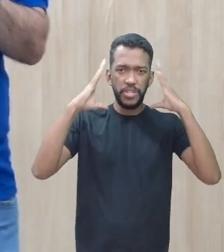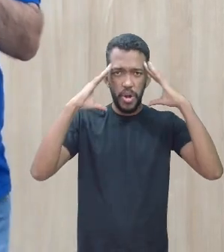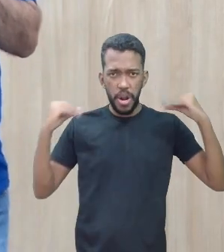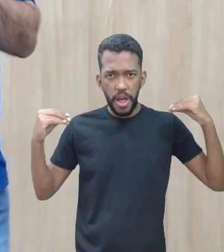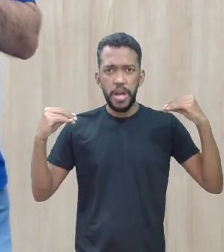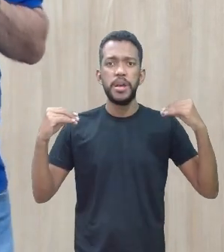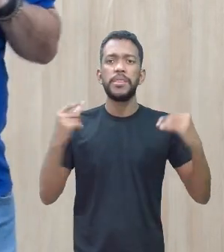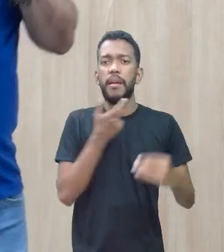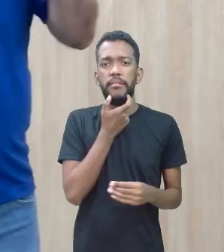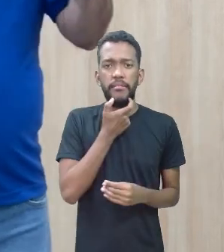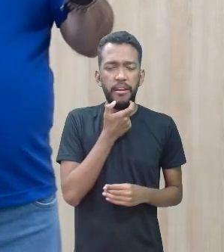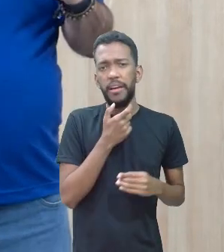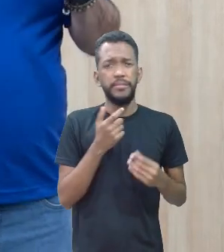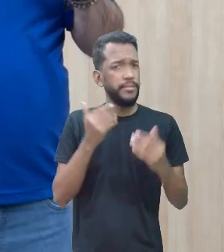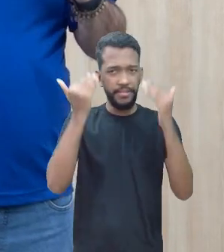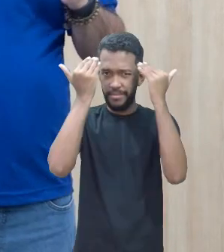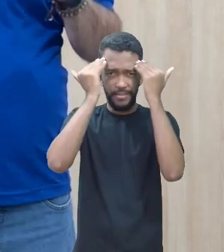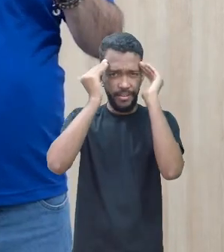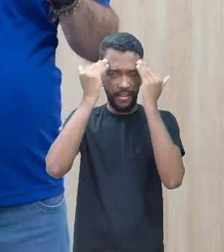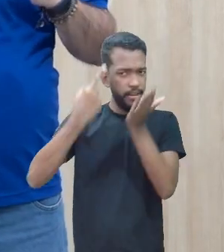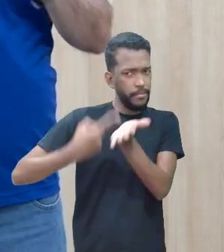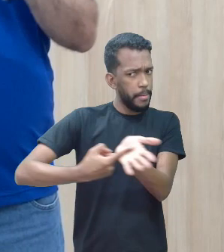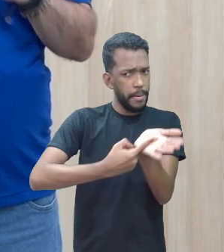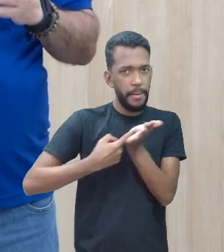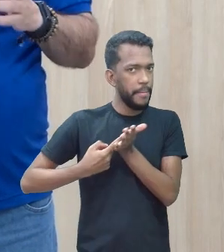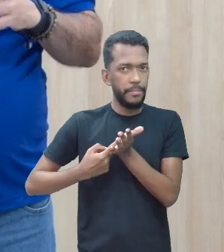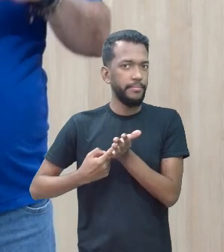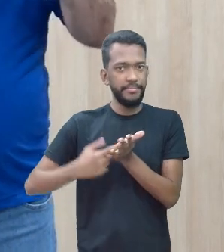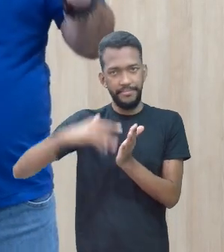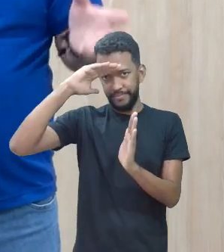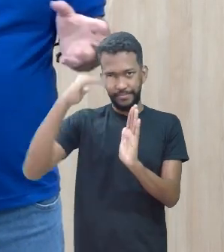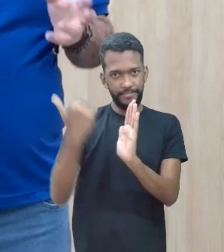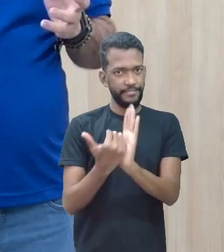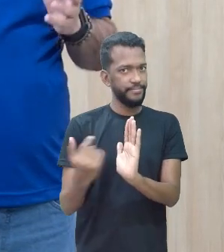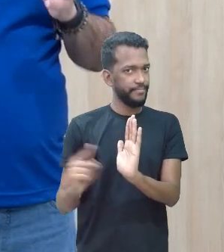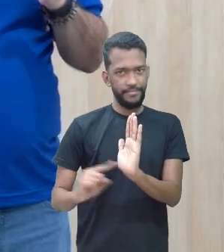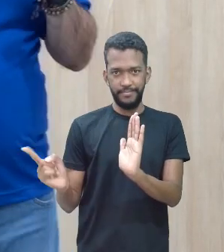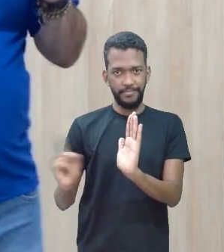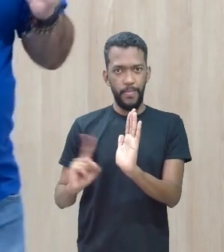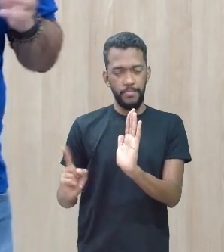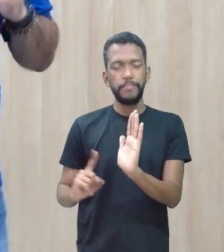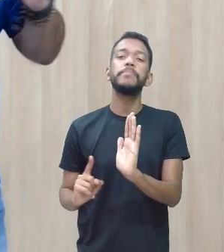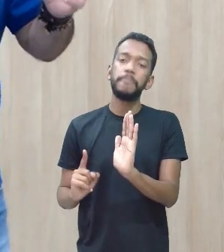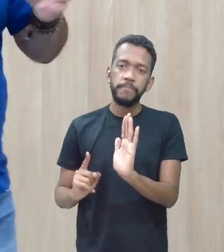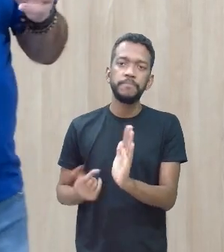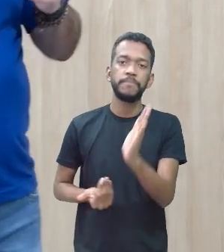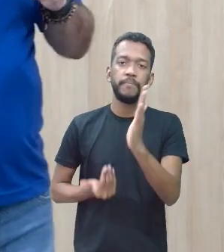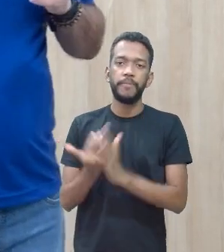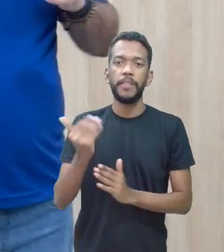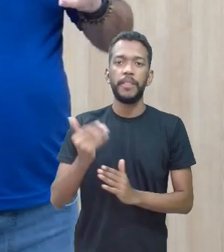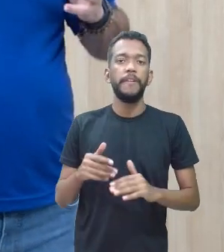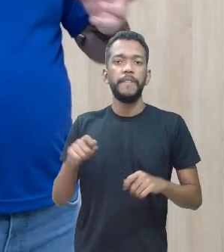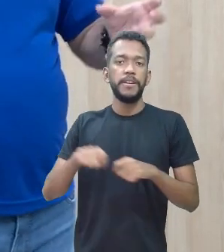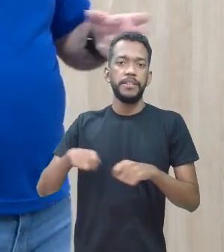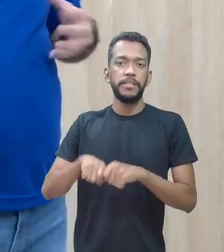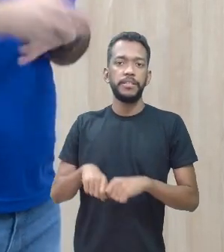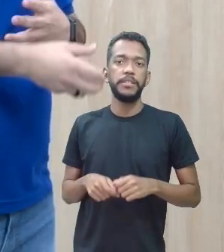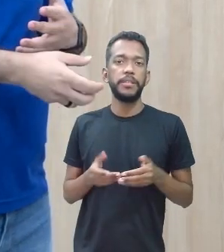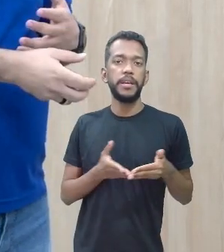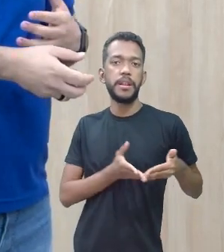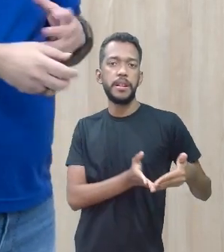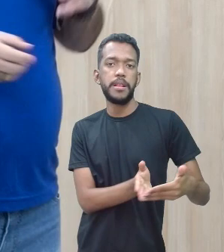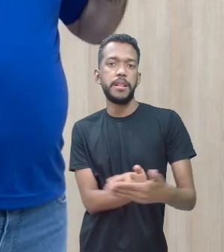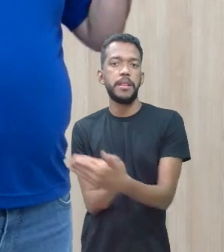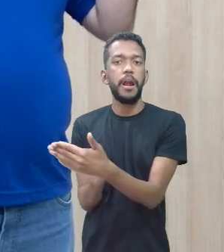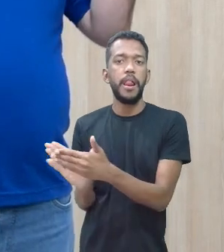ingleses, eles não entenderam muito bem isso daí, não concordaram muito com isso daí e começaram a realizar uma atividade de